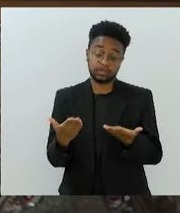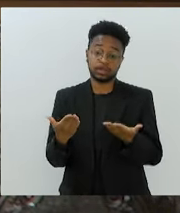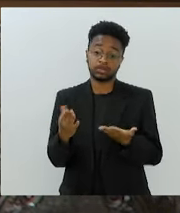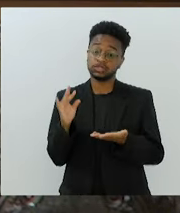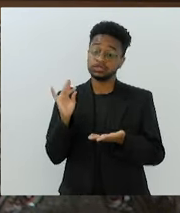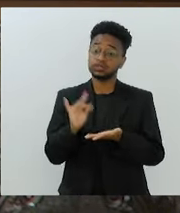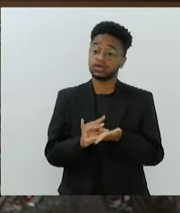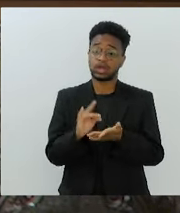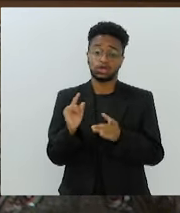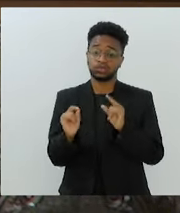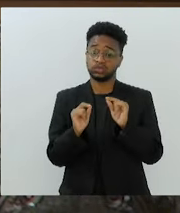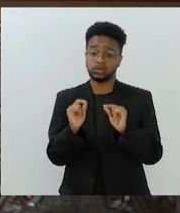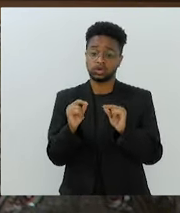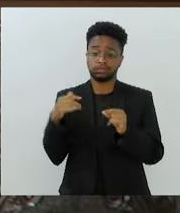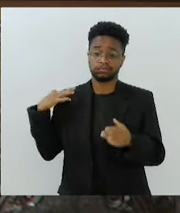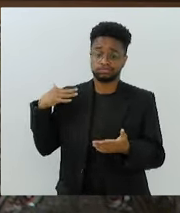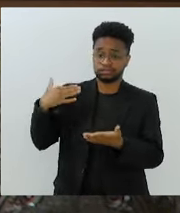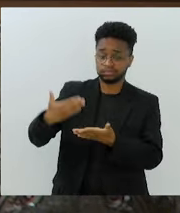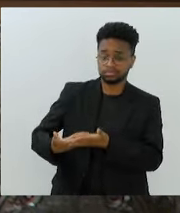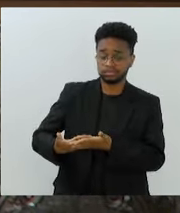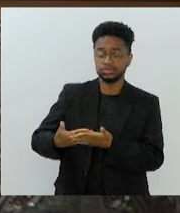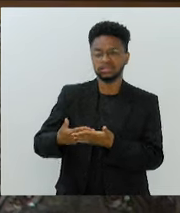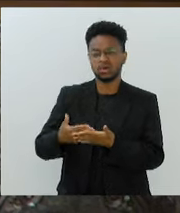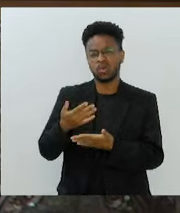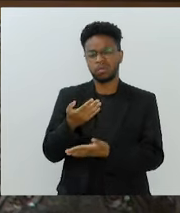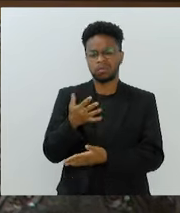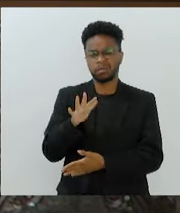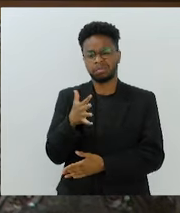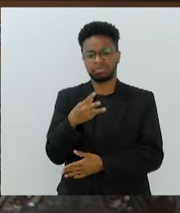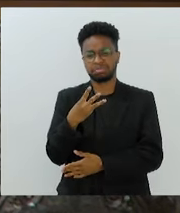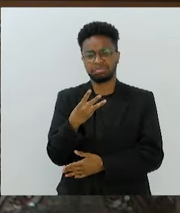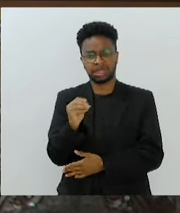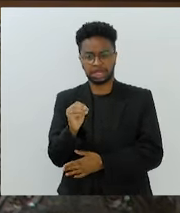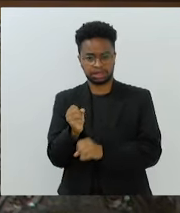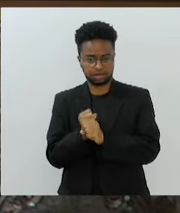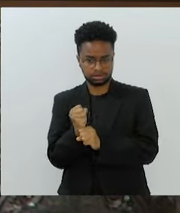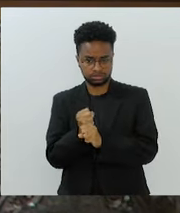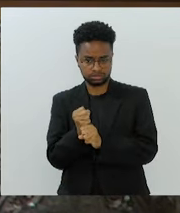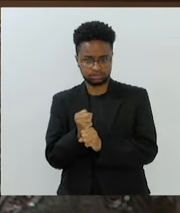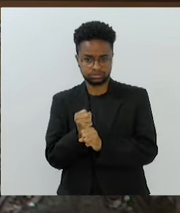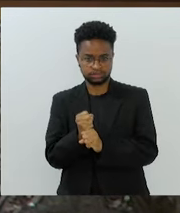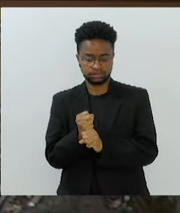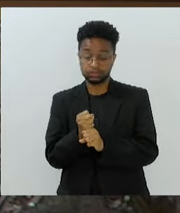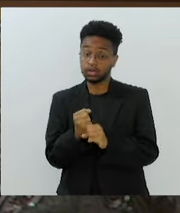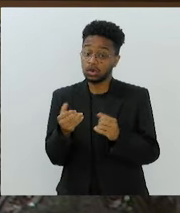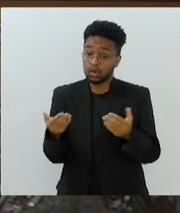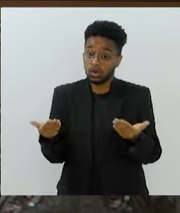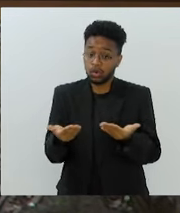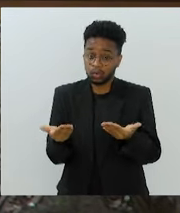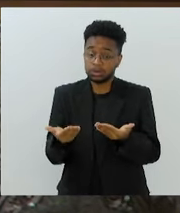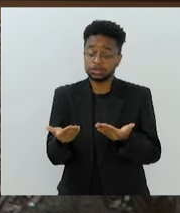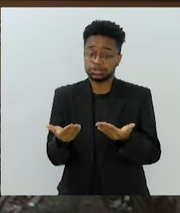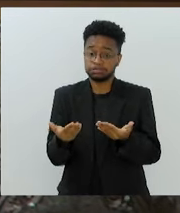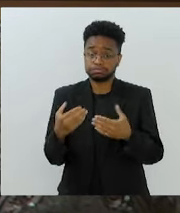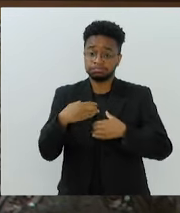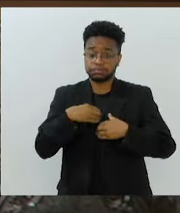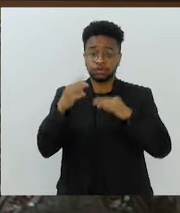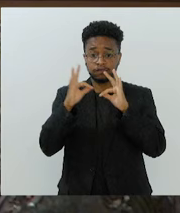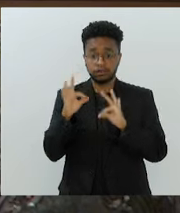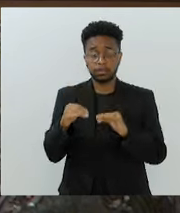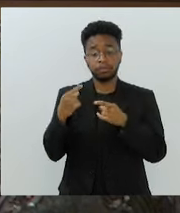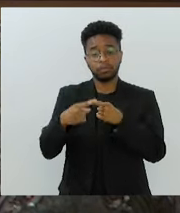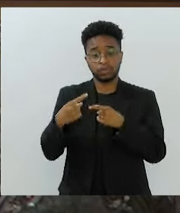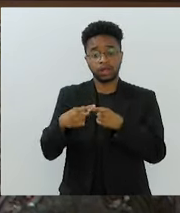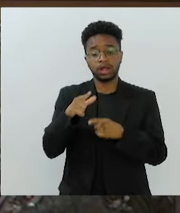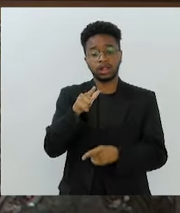que desde então se passaram quase 30 e tantos anos, e hoje, felizmente, a Lagoa Rodrigo de Freitas mostra